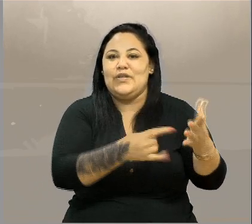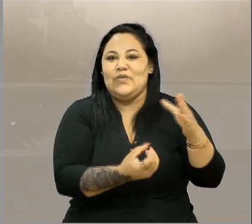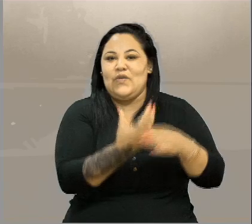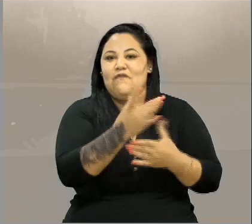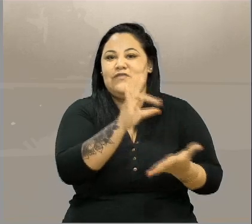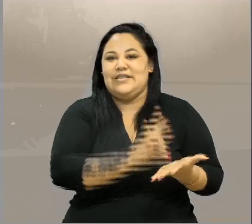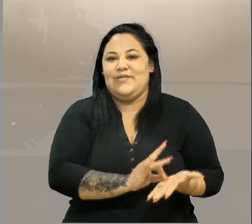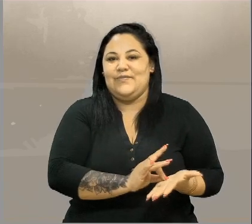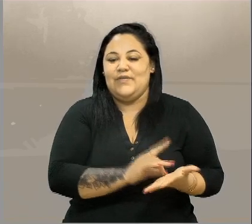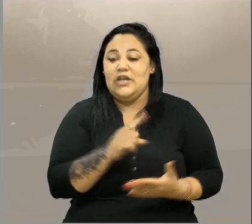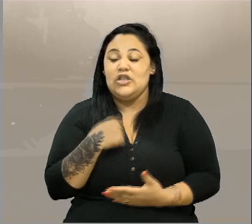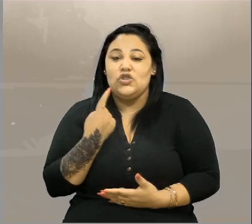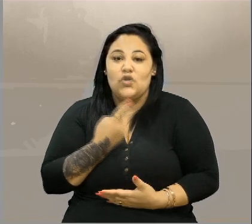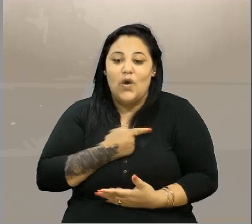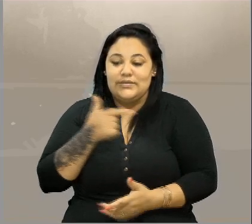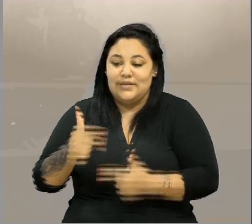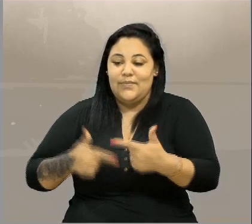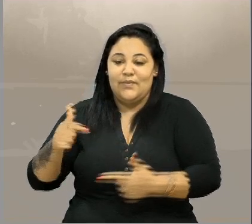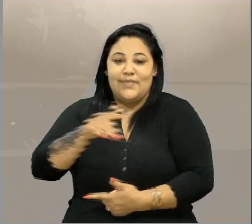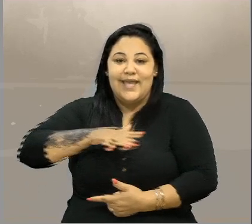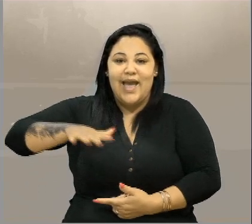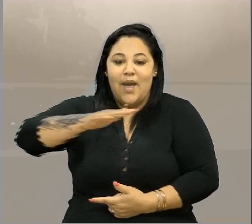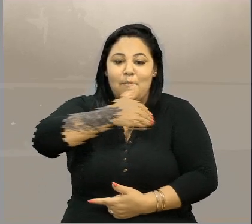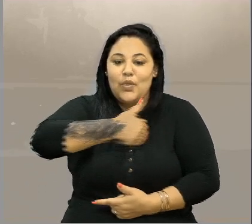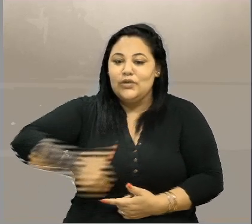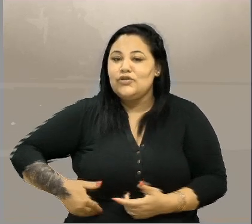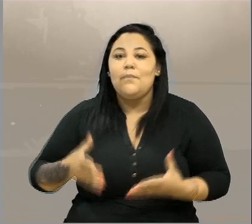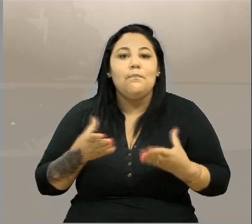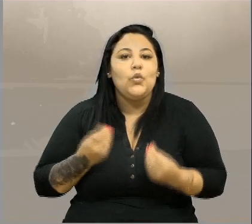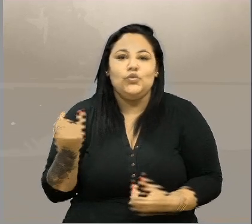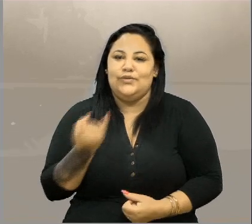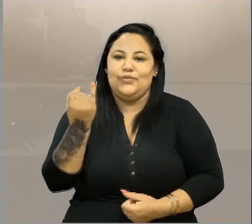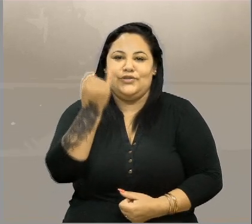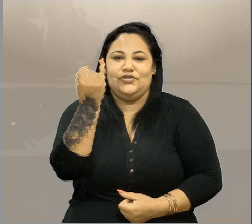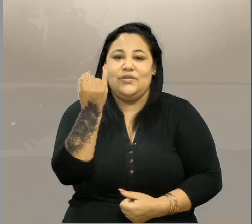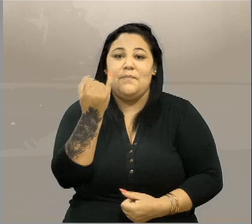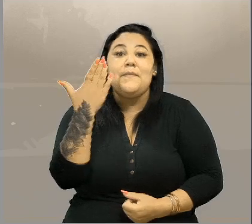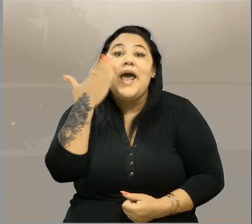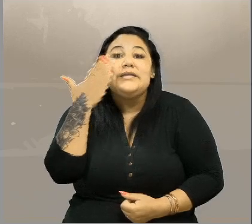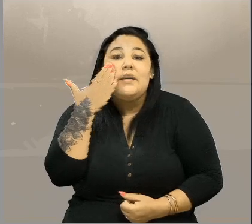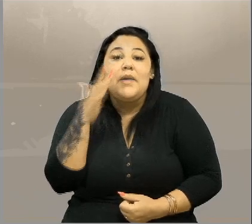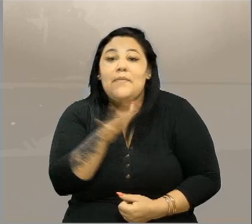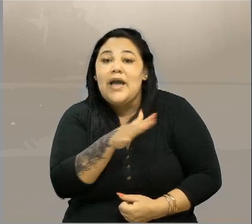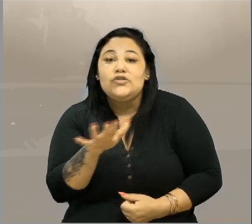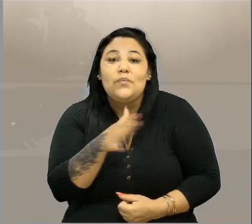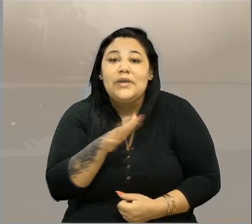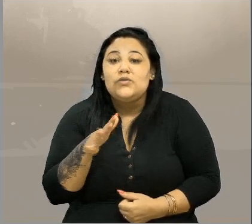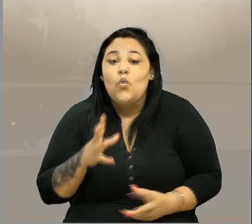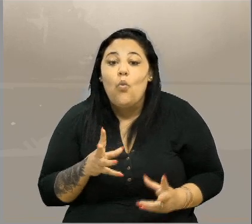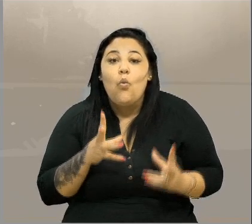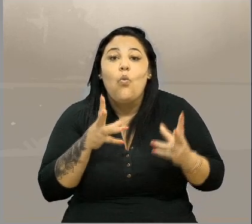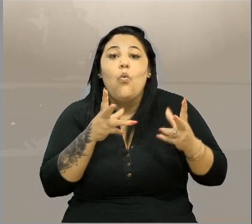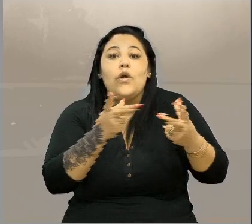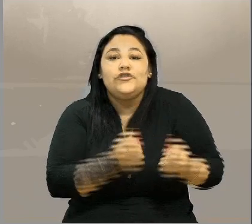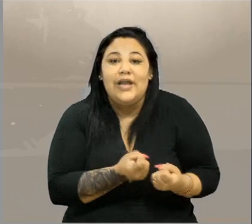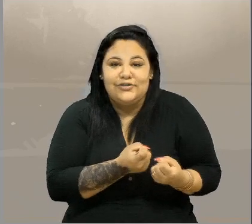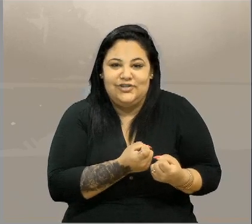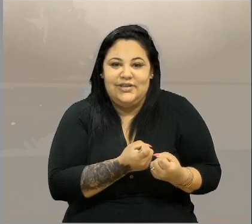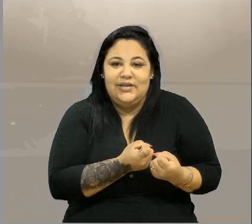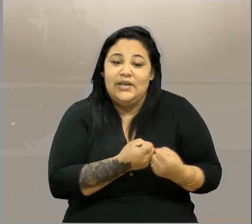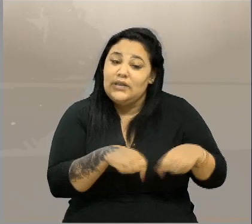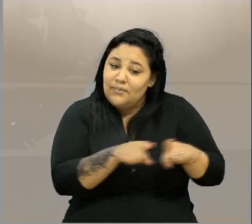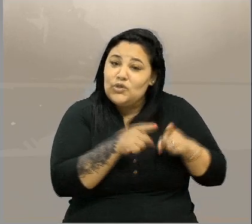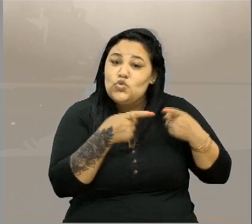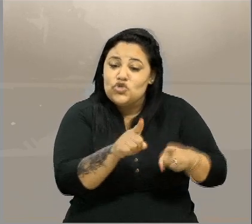que somos agentes políticos, isso é fundamental, porque nos dá uma dimensão dos desafios que nós temos, né? E